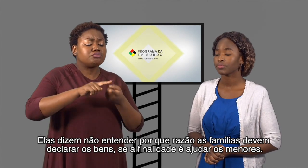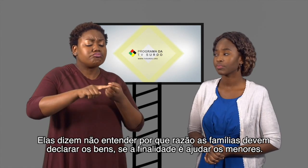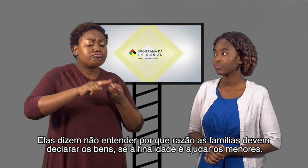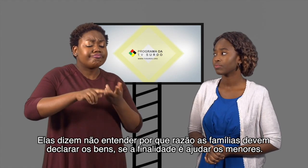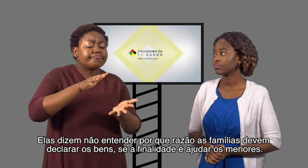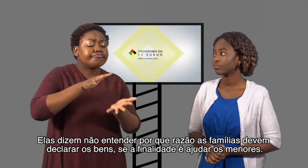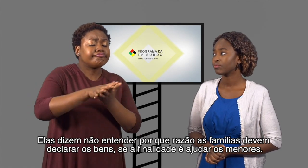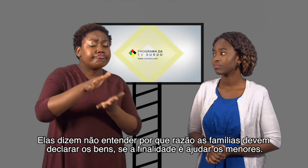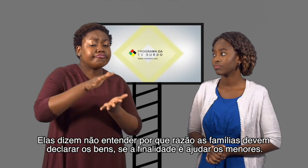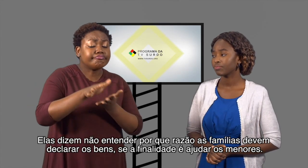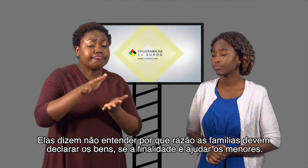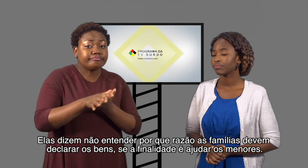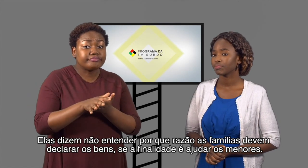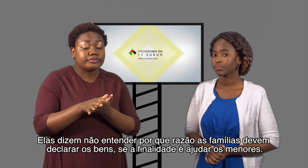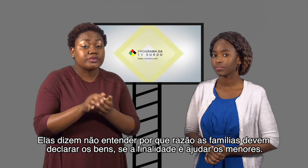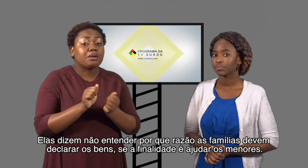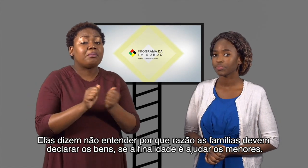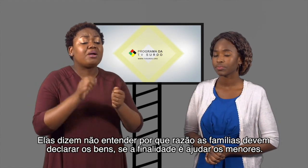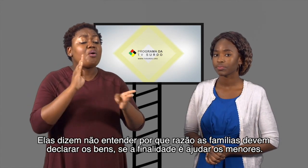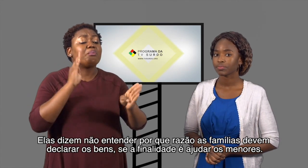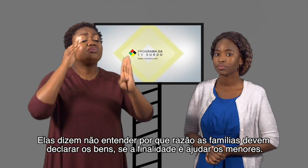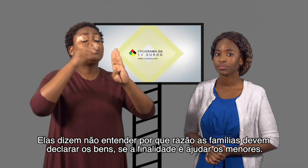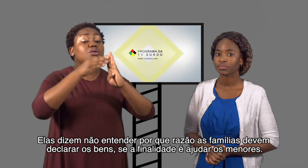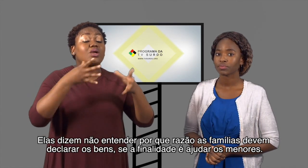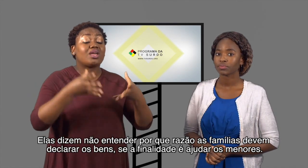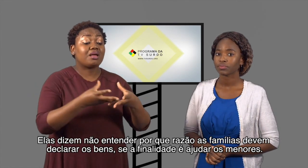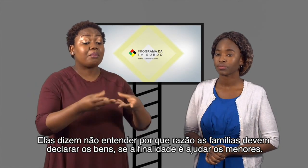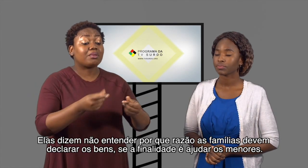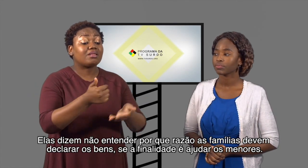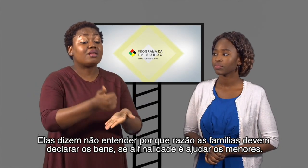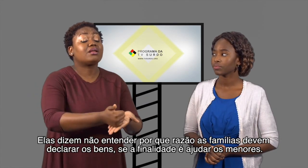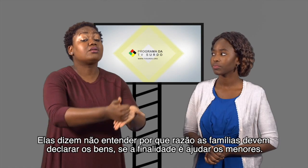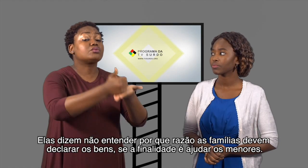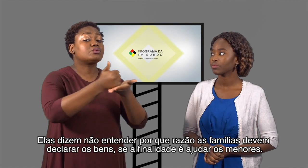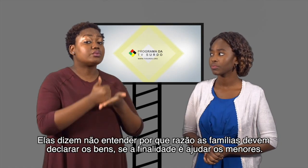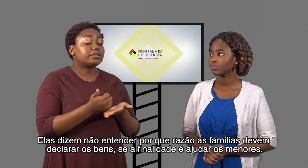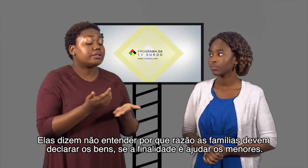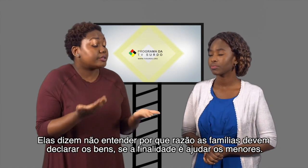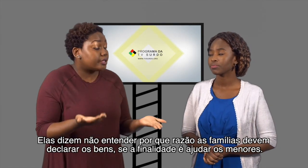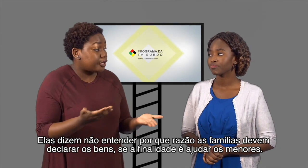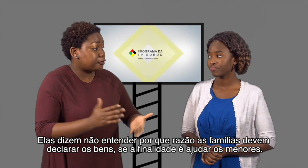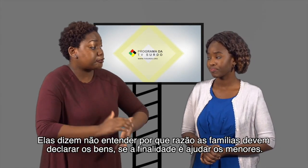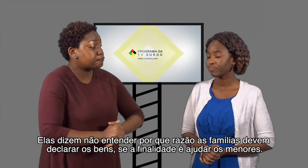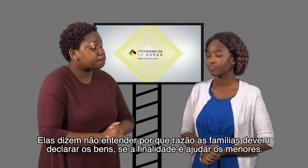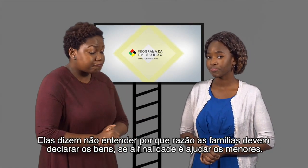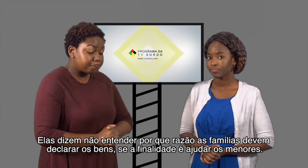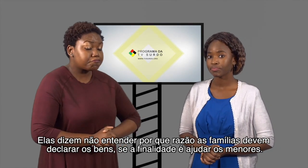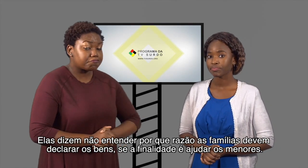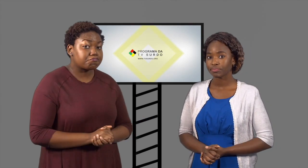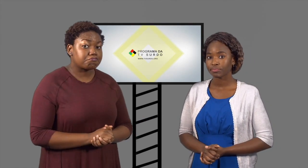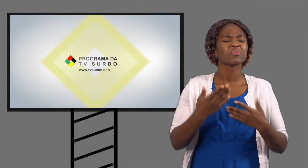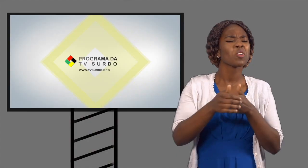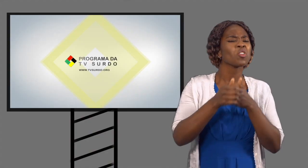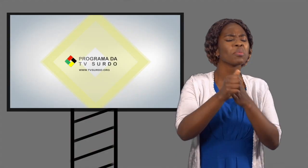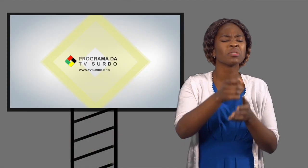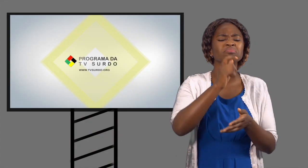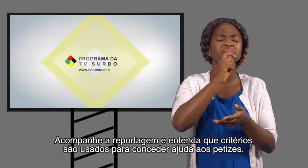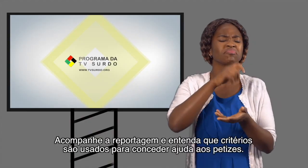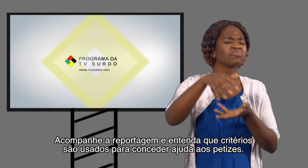por que razão as famílias devem declarar os bens se a finalidade é ajudar os menores.